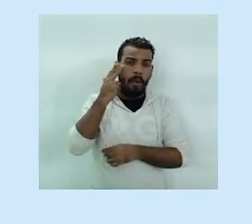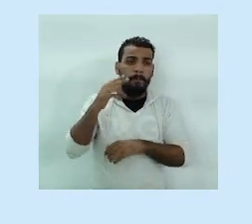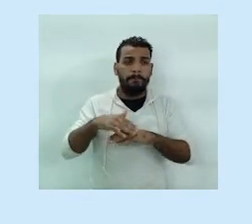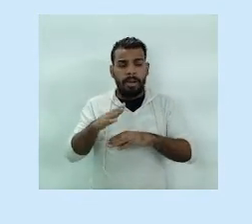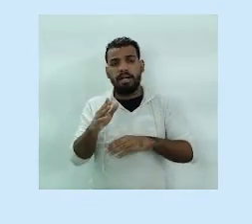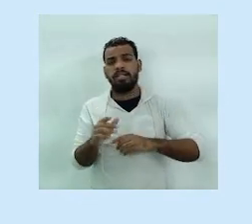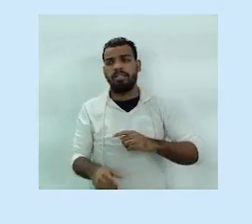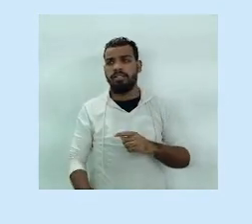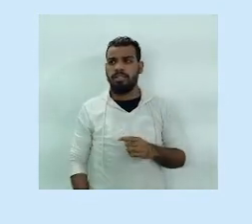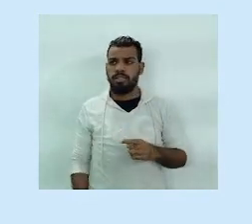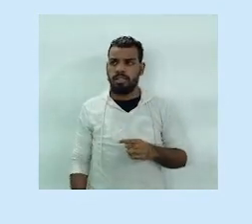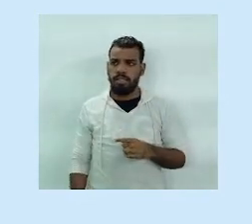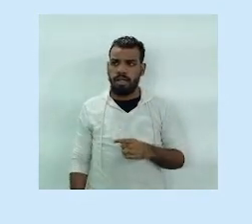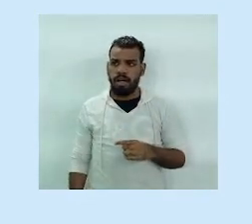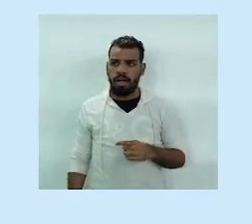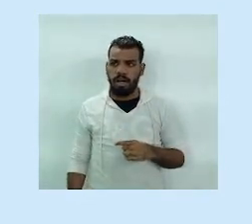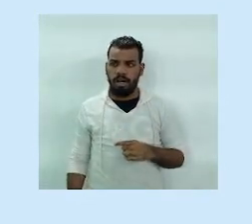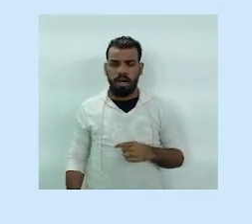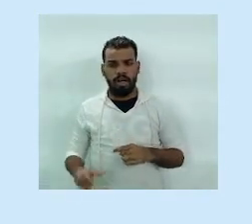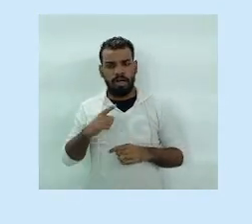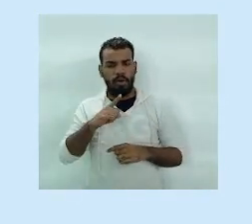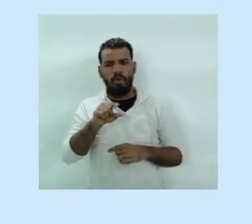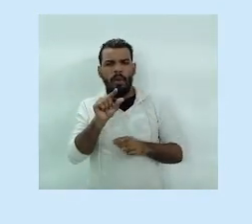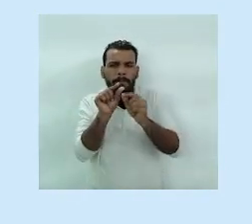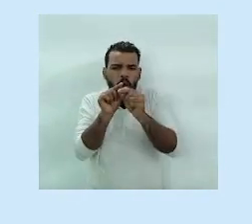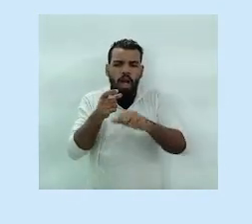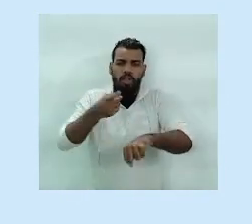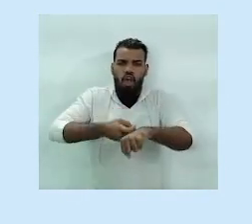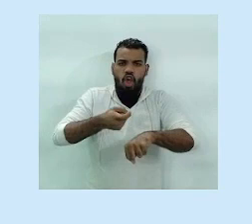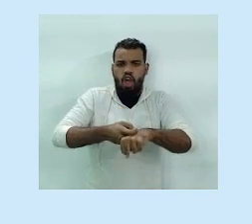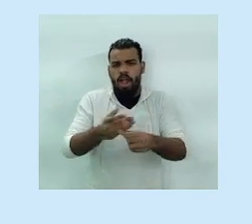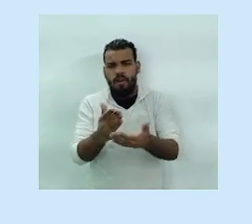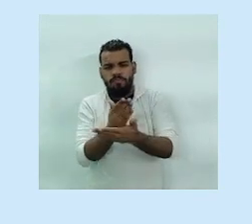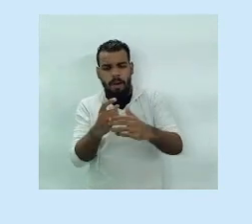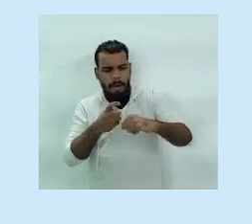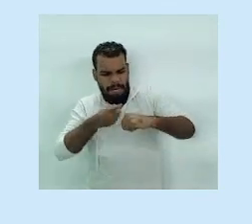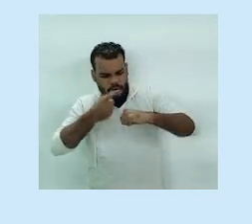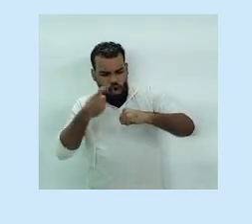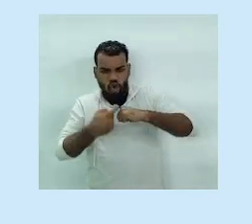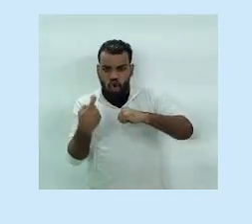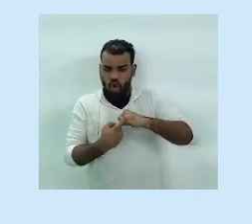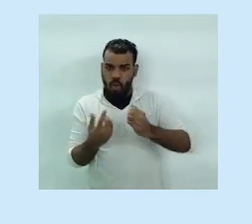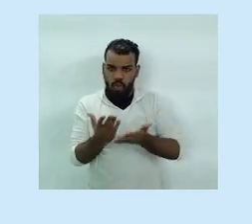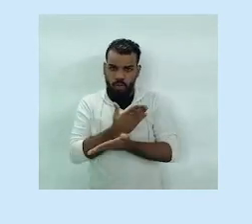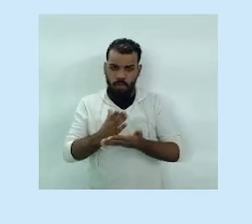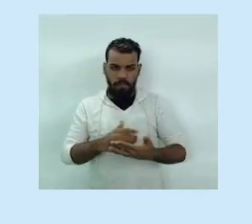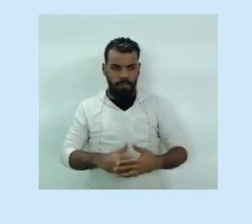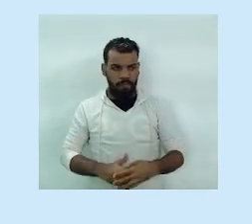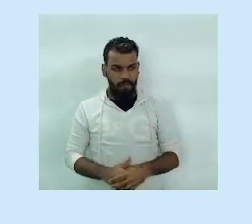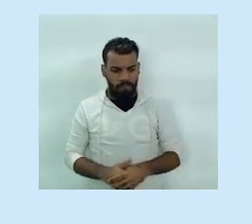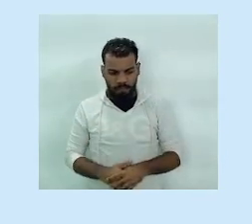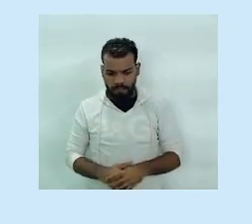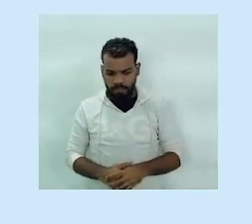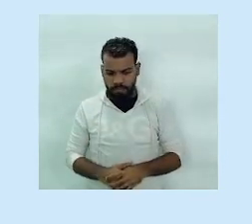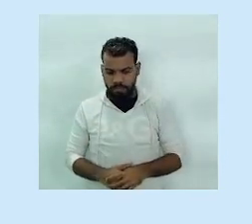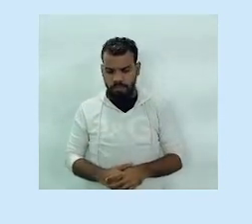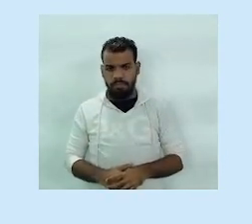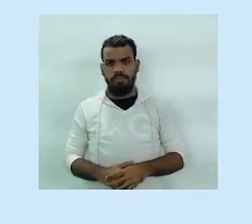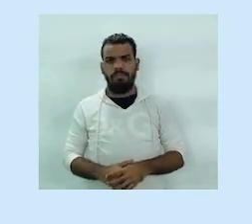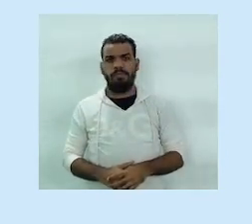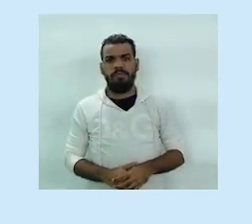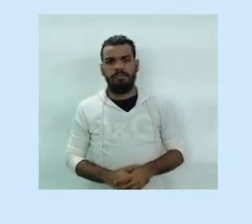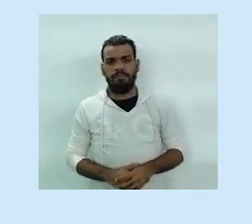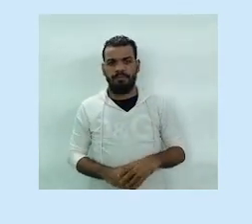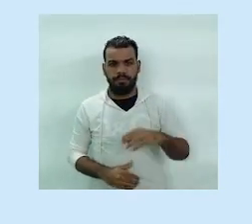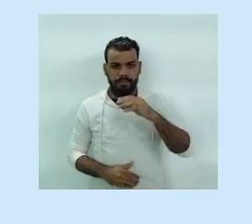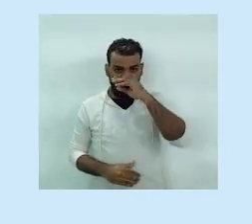observam tem uma certa dureza, tá certo? Tem partes que são muito duras, tá certo? Na mineralização.